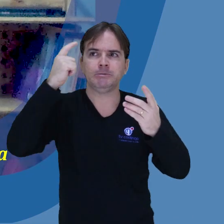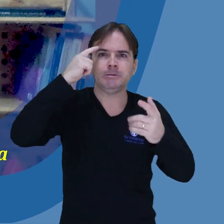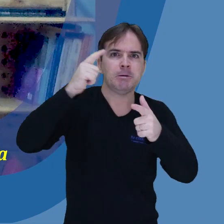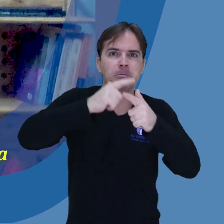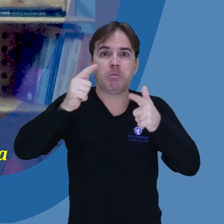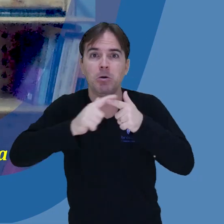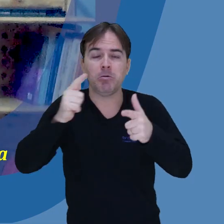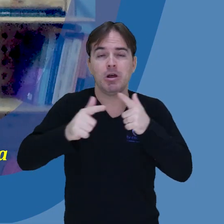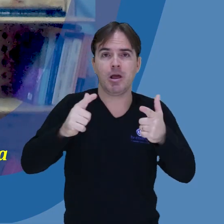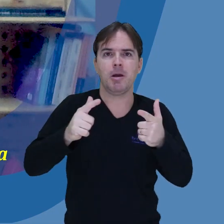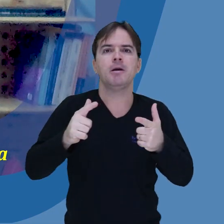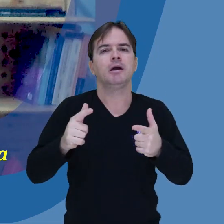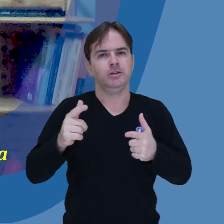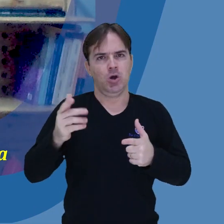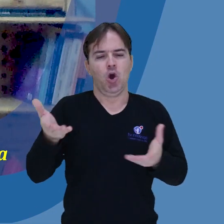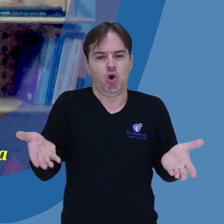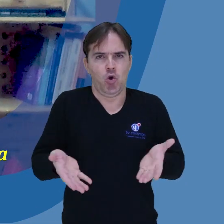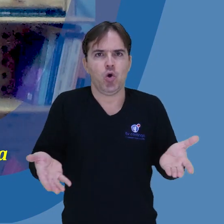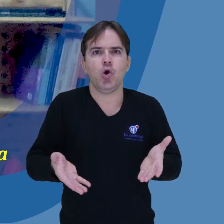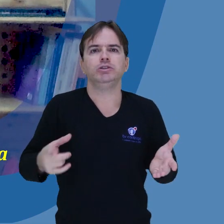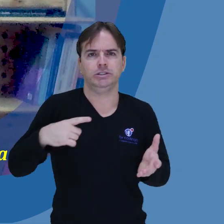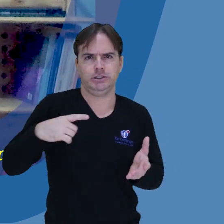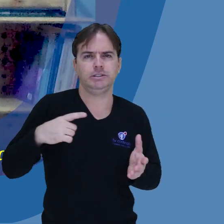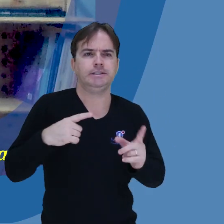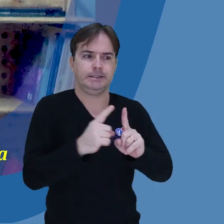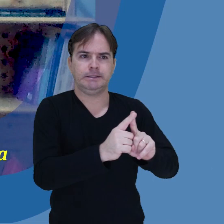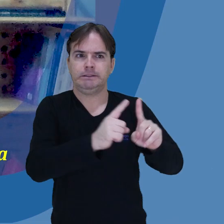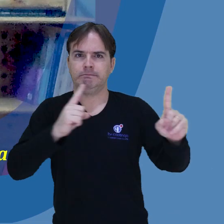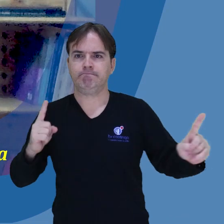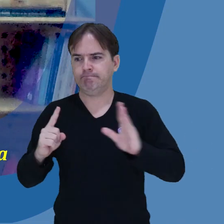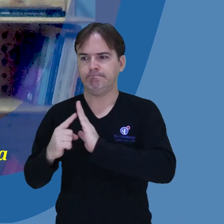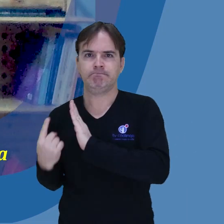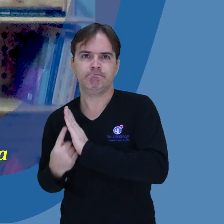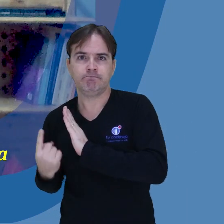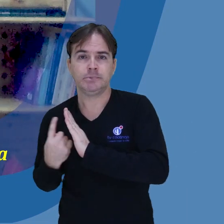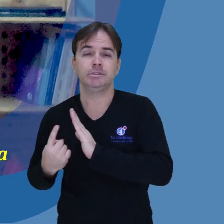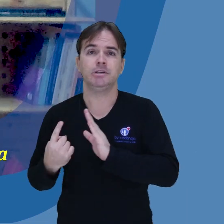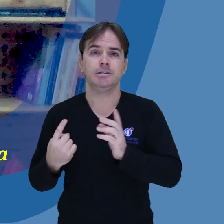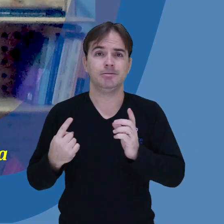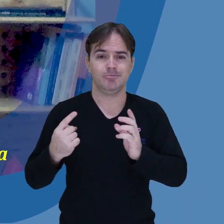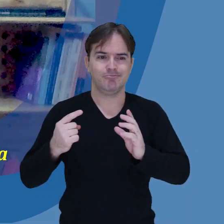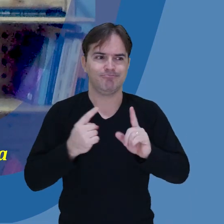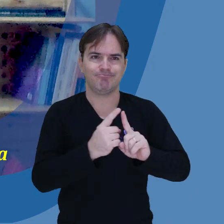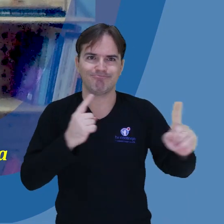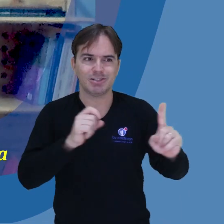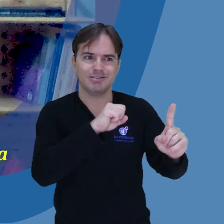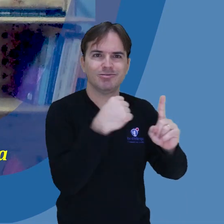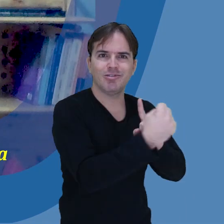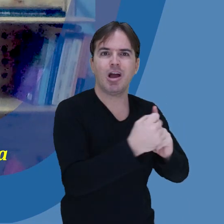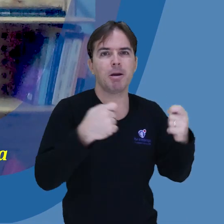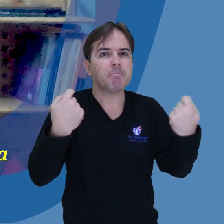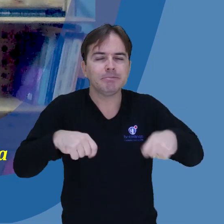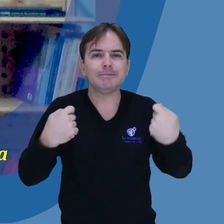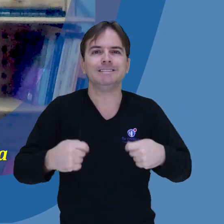marcar, obviamente, que hoje o distanciamento social como medida sanitária é